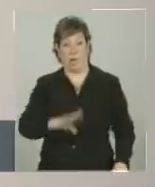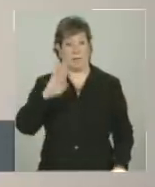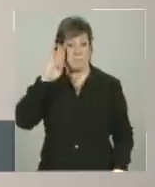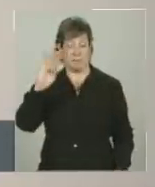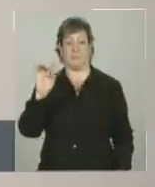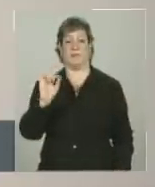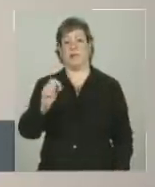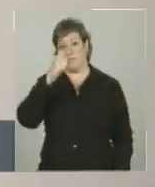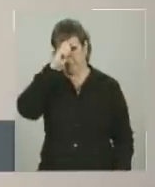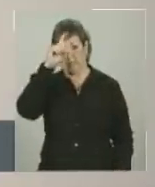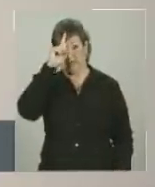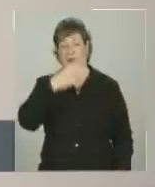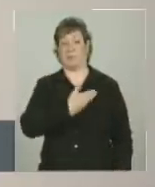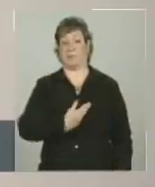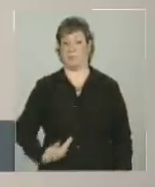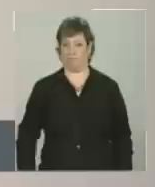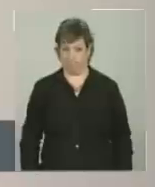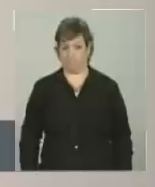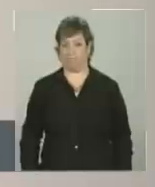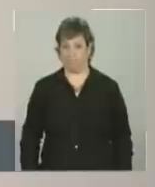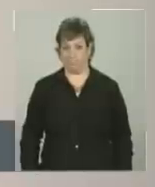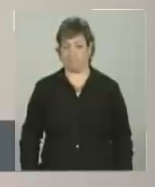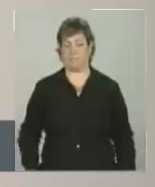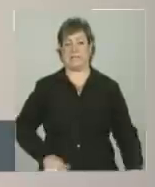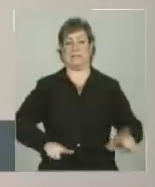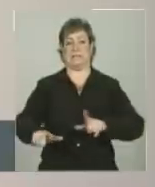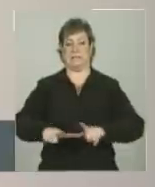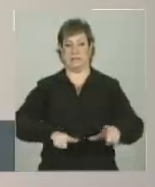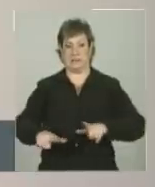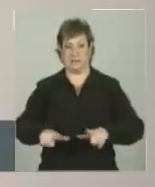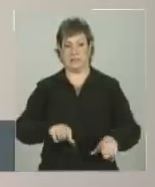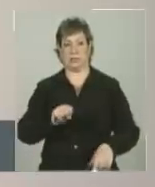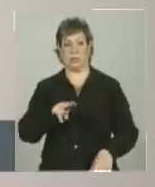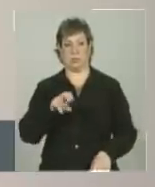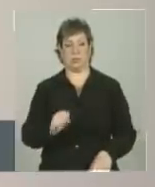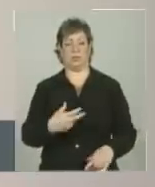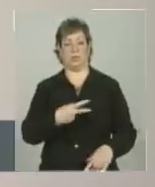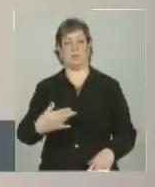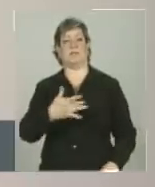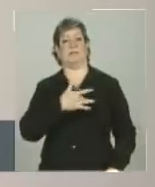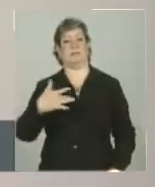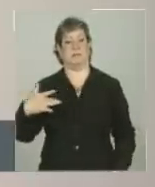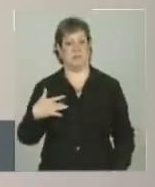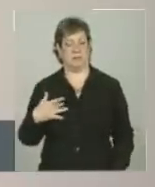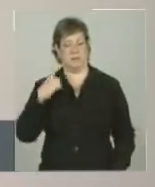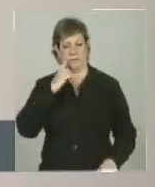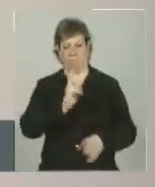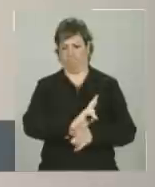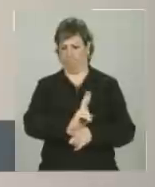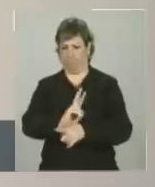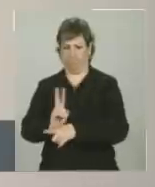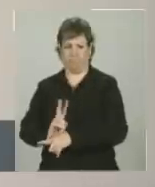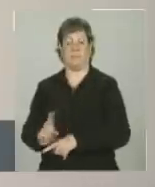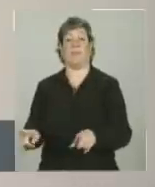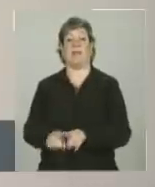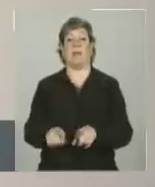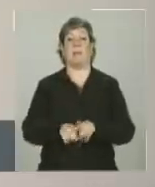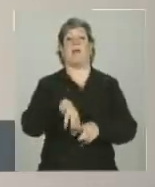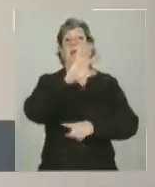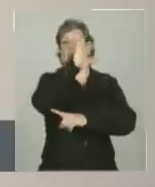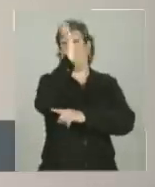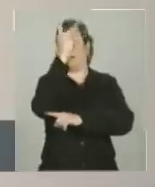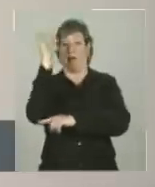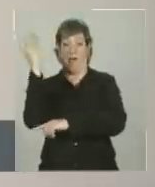são os hospitais públicos, os serviços compartilhados de saúde, o controle do desmatamento de